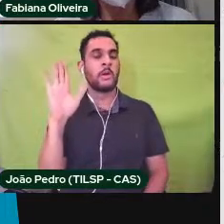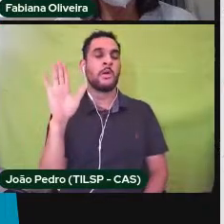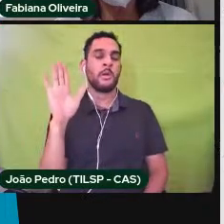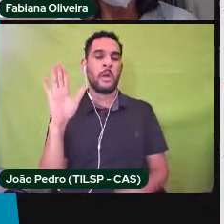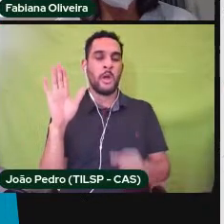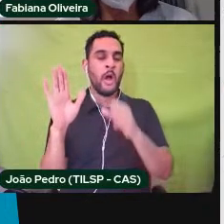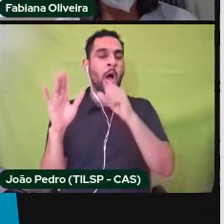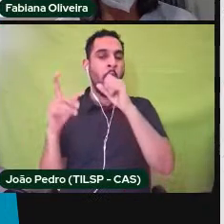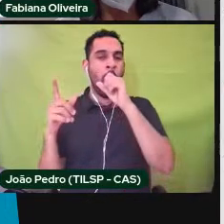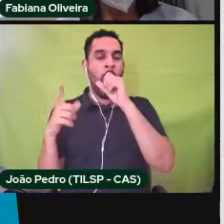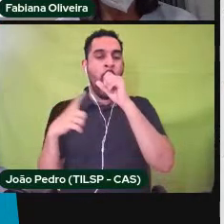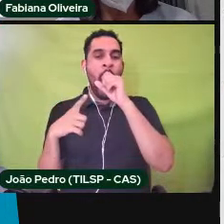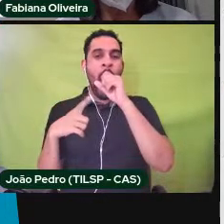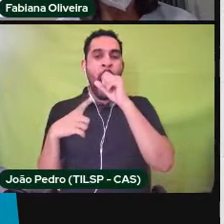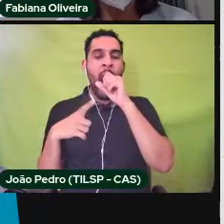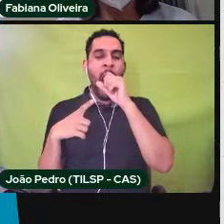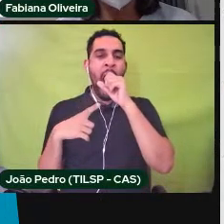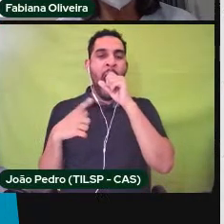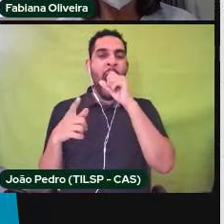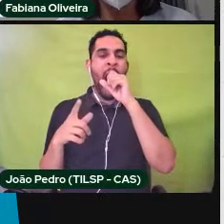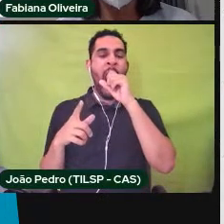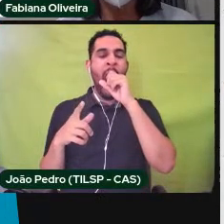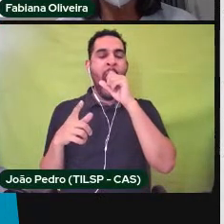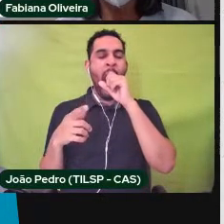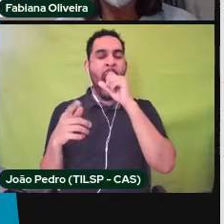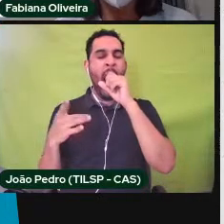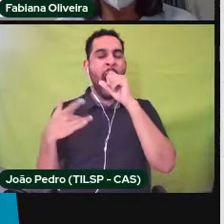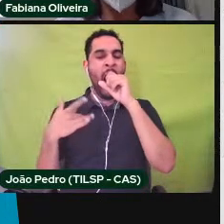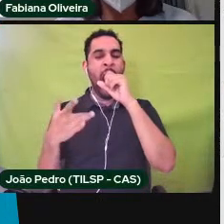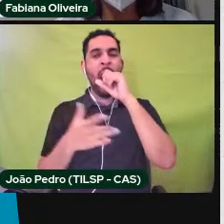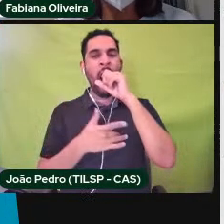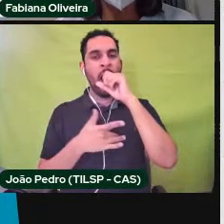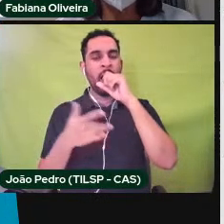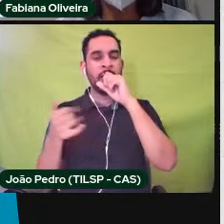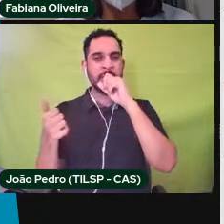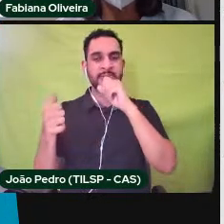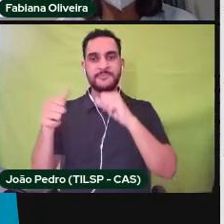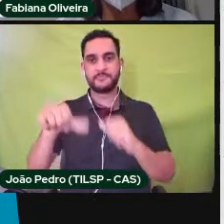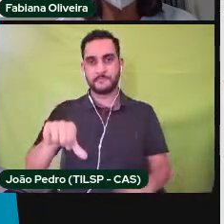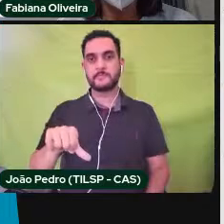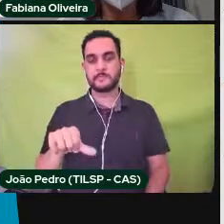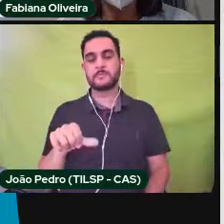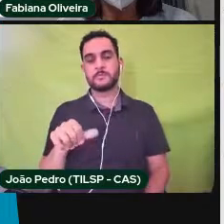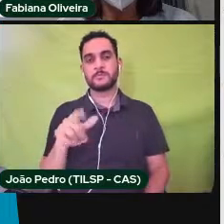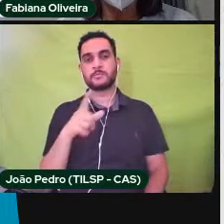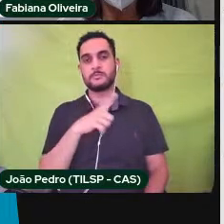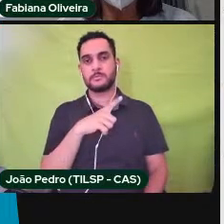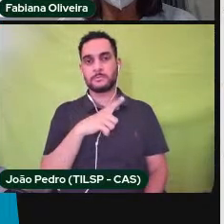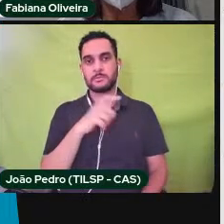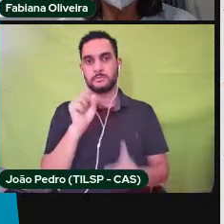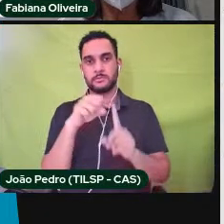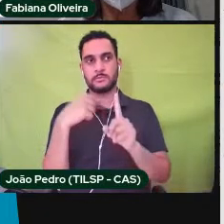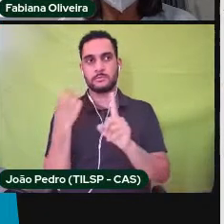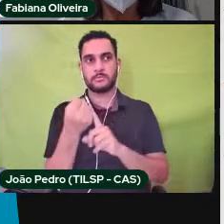as condições mais graves com relação à sua vida em sociedade, necessitam desses apoios de um staff maior